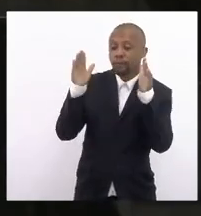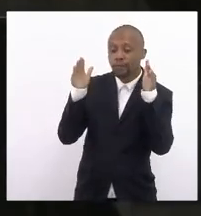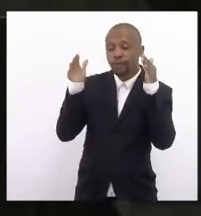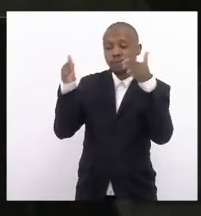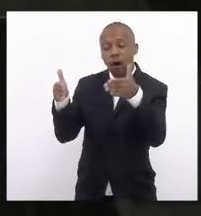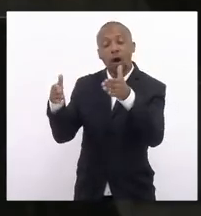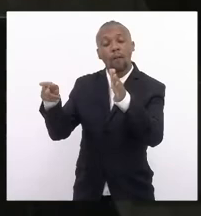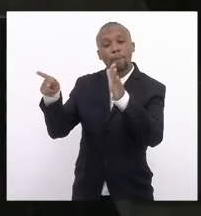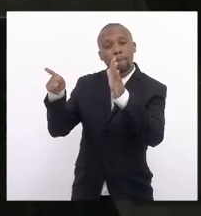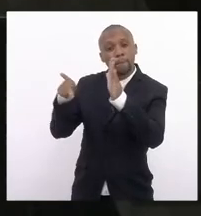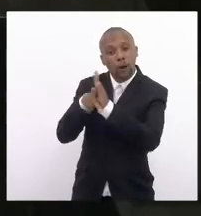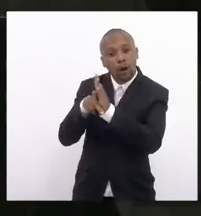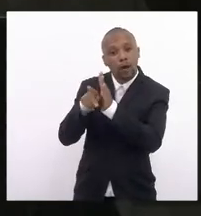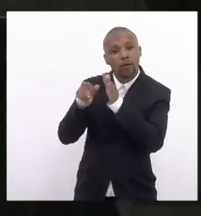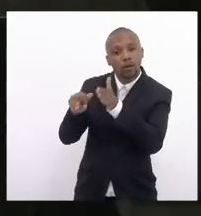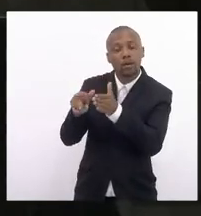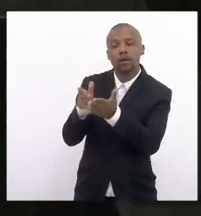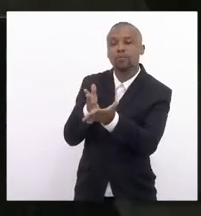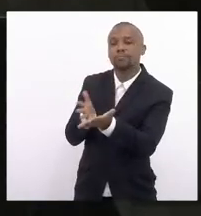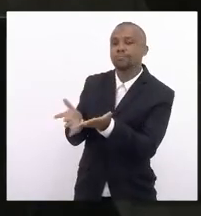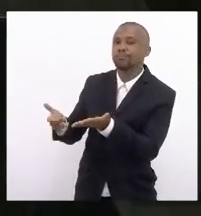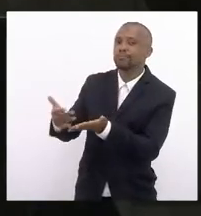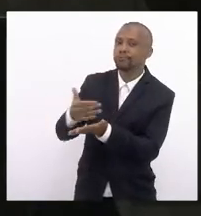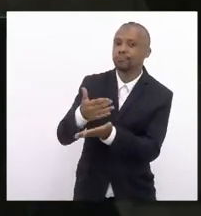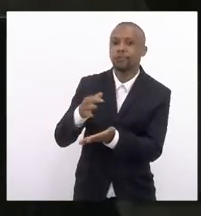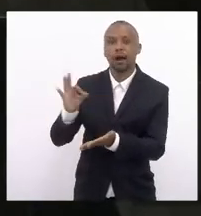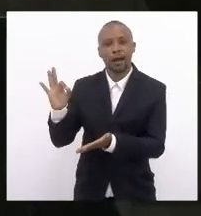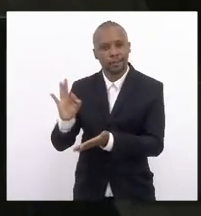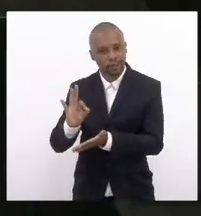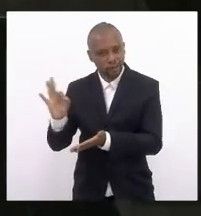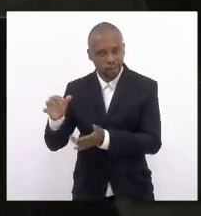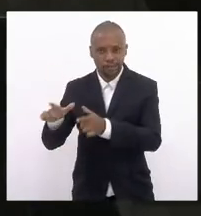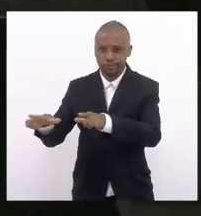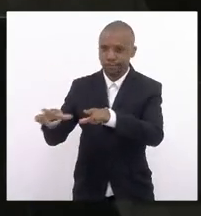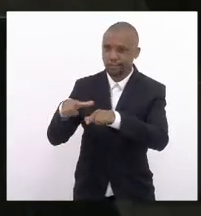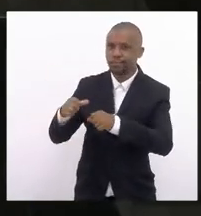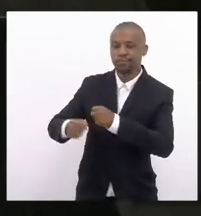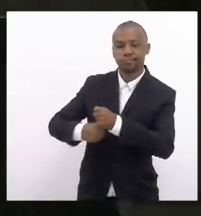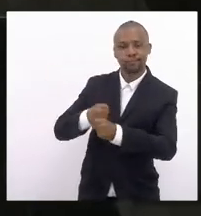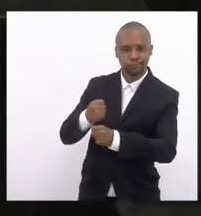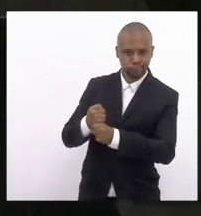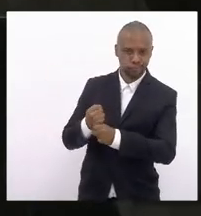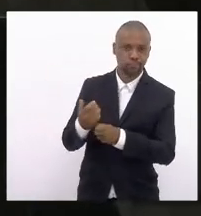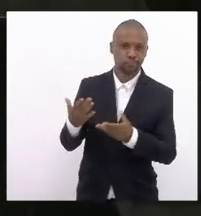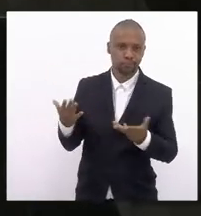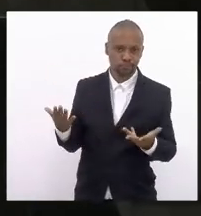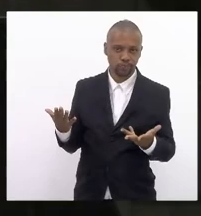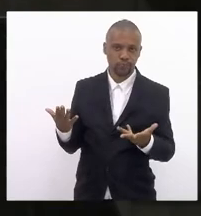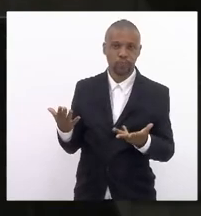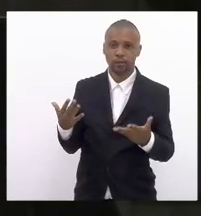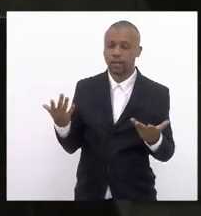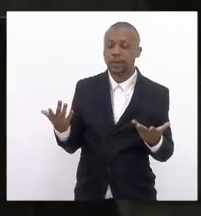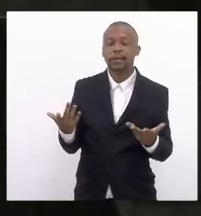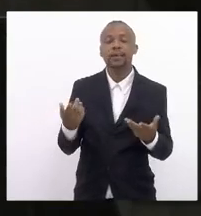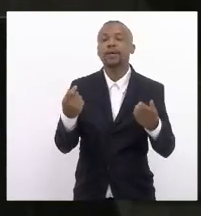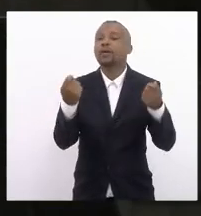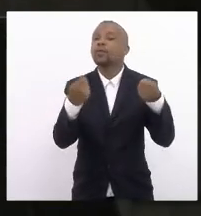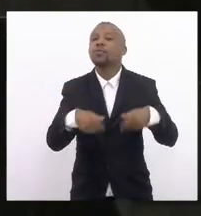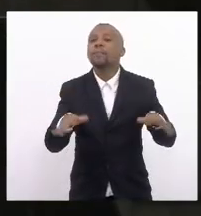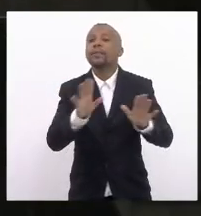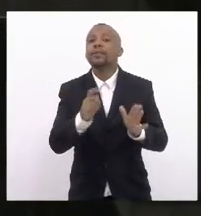exclusivamente, o recolhimento da taxa de licenciamento anual. E não mais ter que